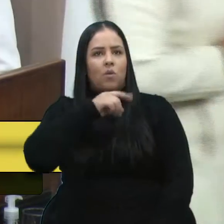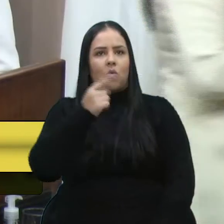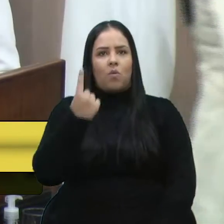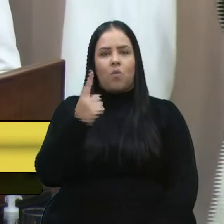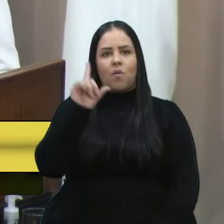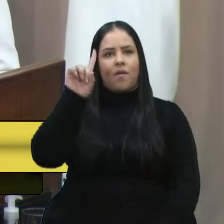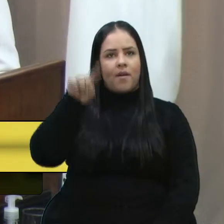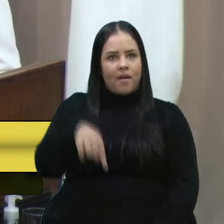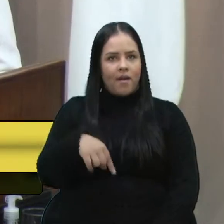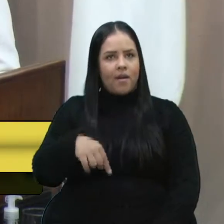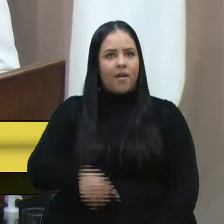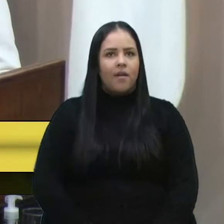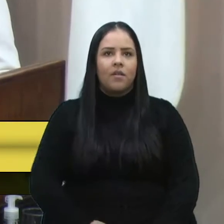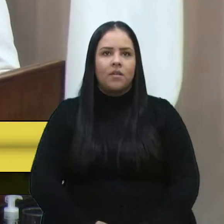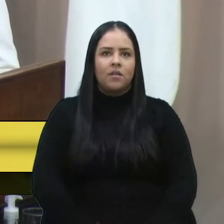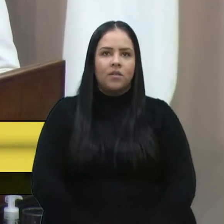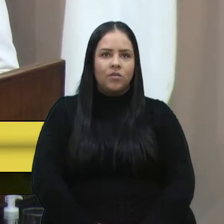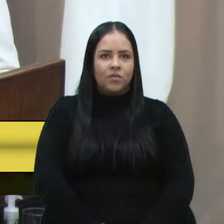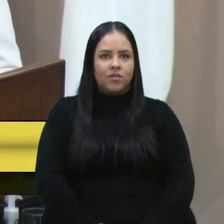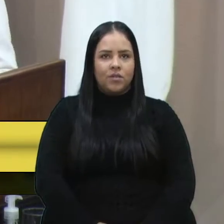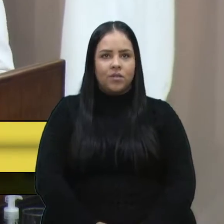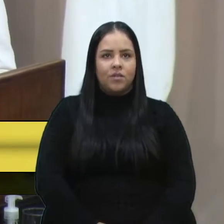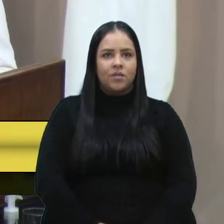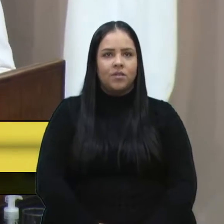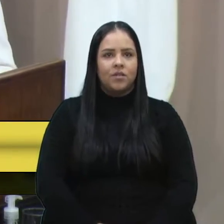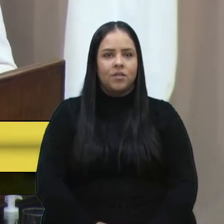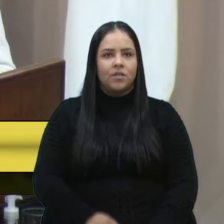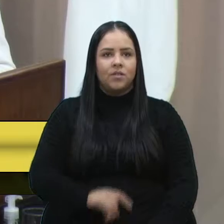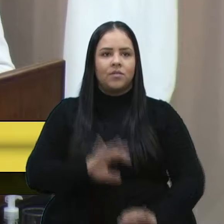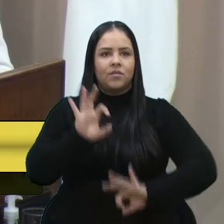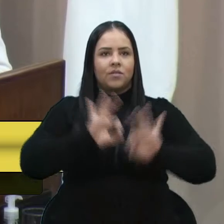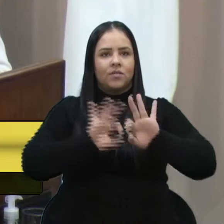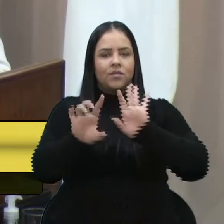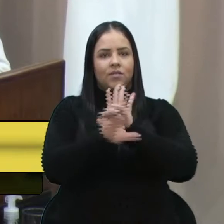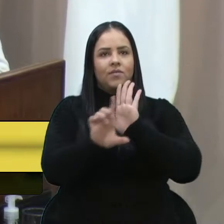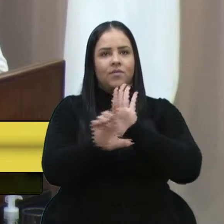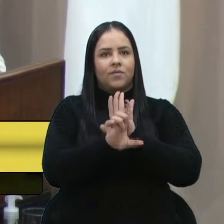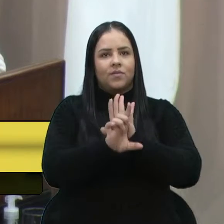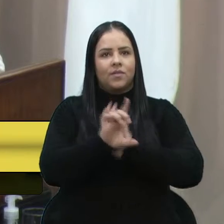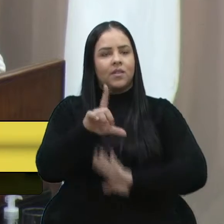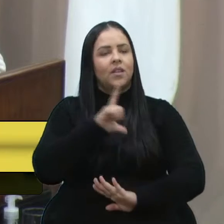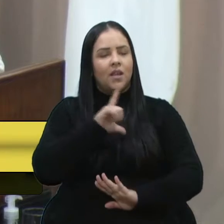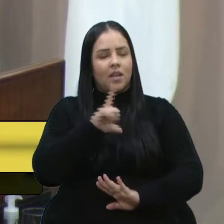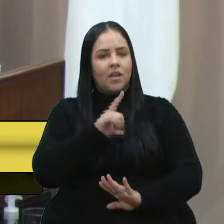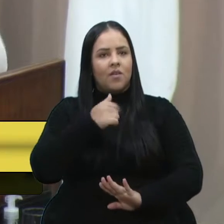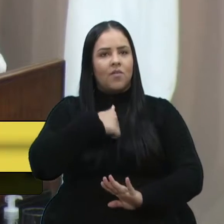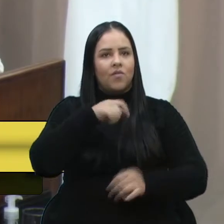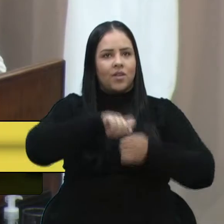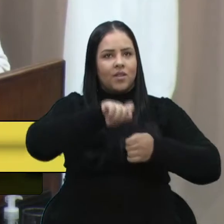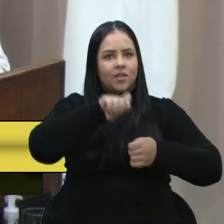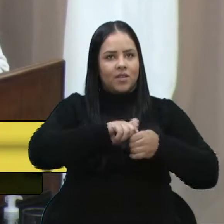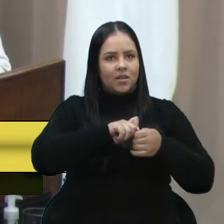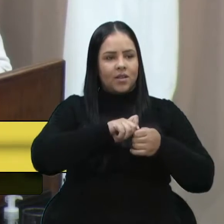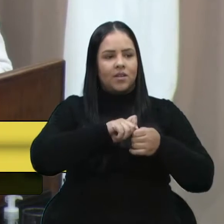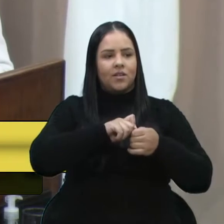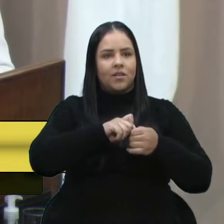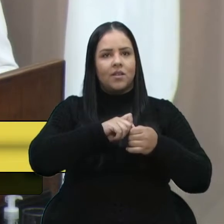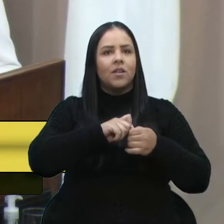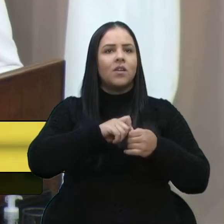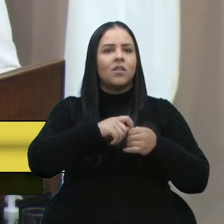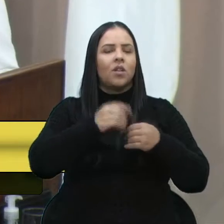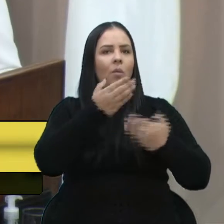a respeito de um projeto de lei que eu protocolei também no momento que estive aqui em